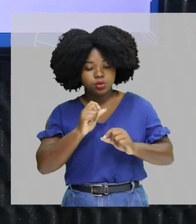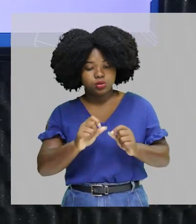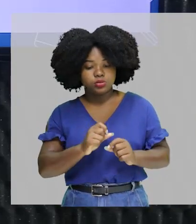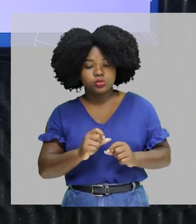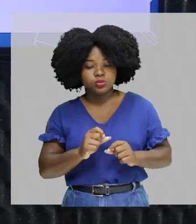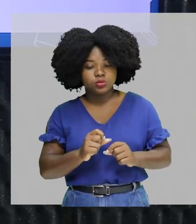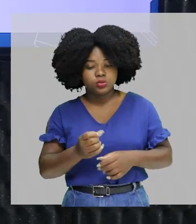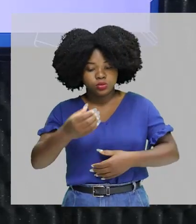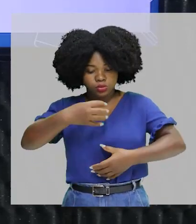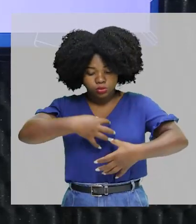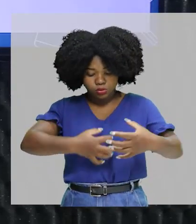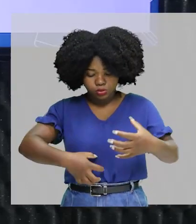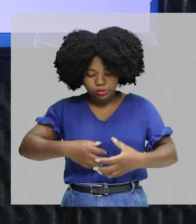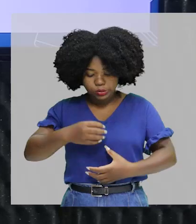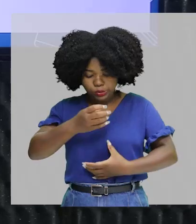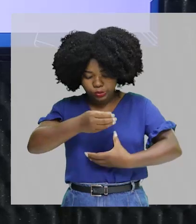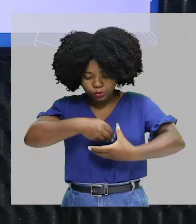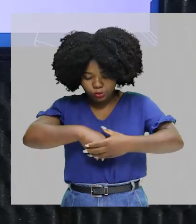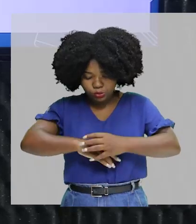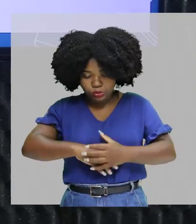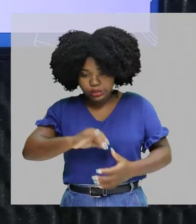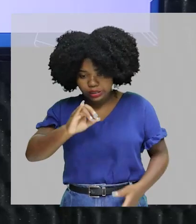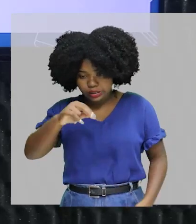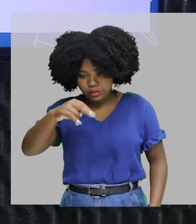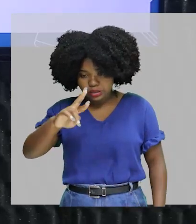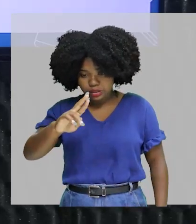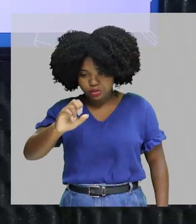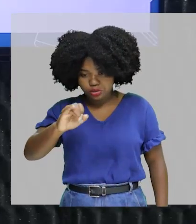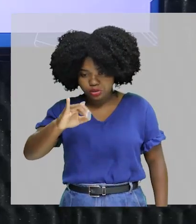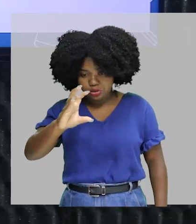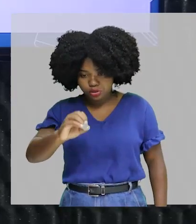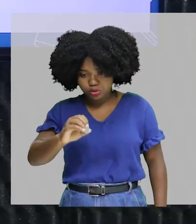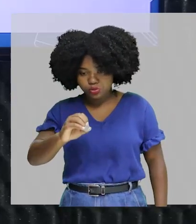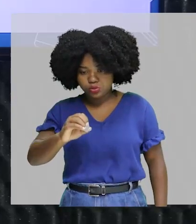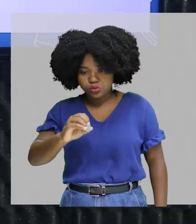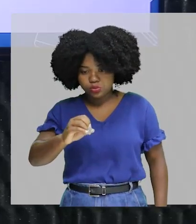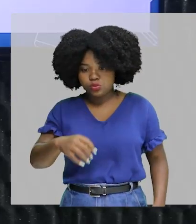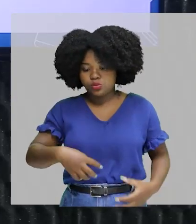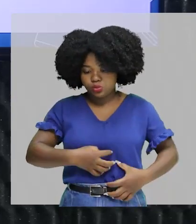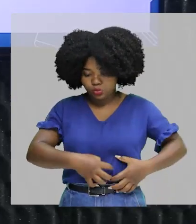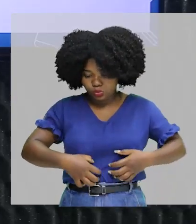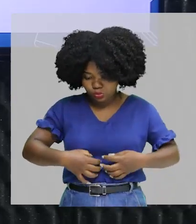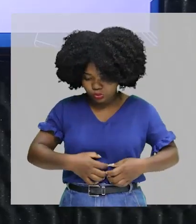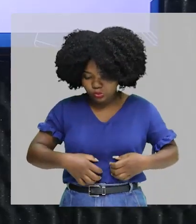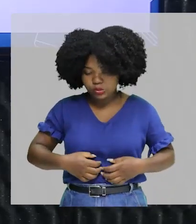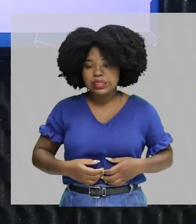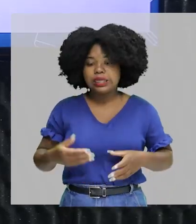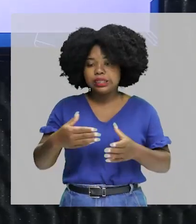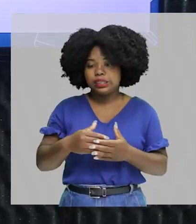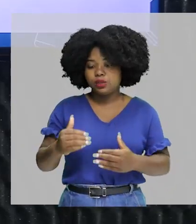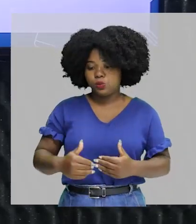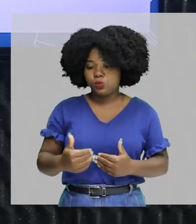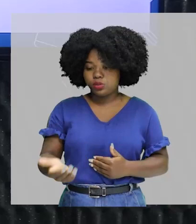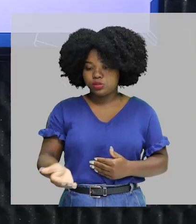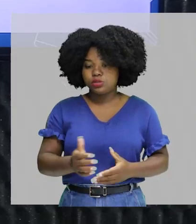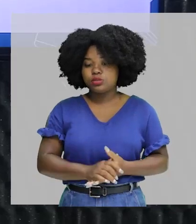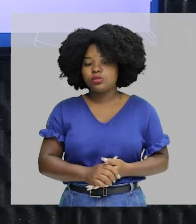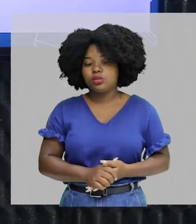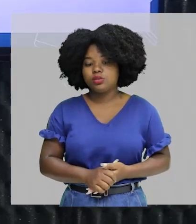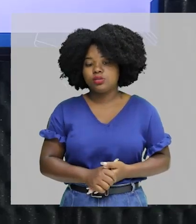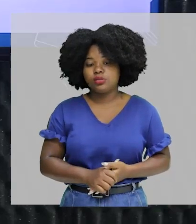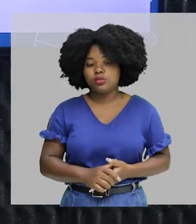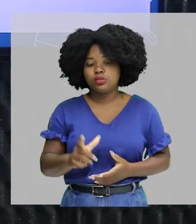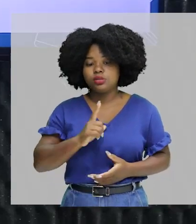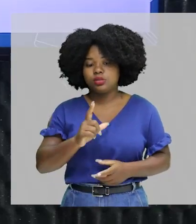do intestino primitivo, do embrião, com o ambiente externo. Então, tem animais que esse blastóporo ele vai formar